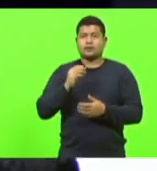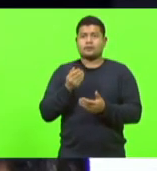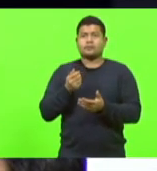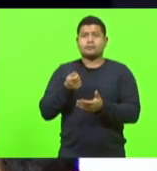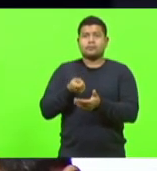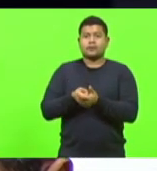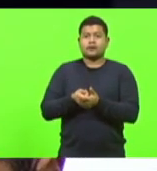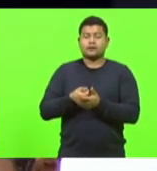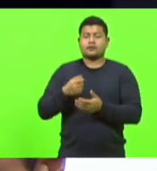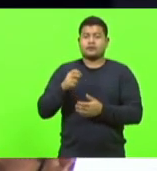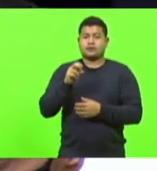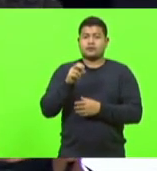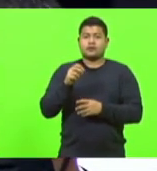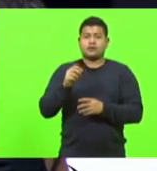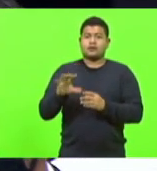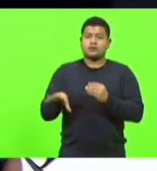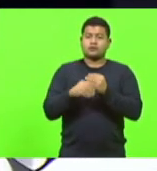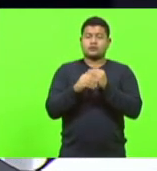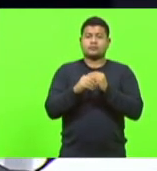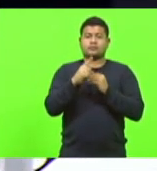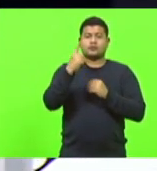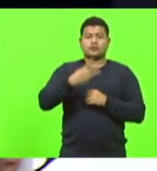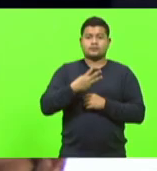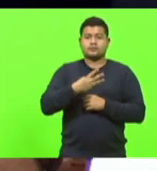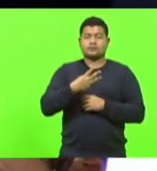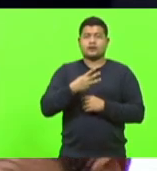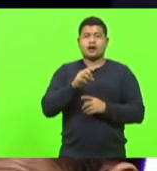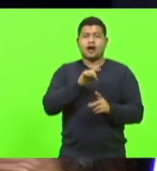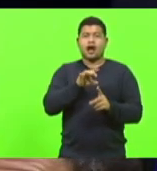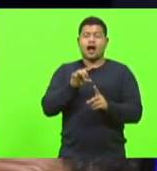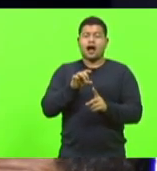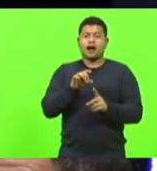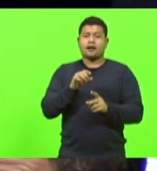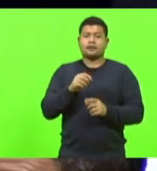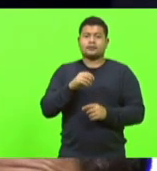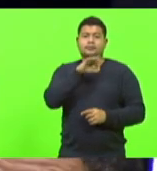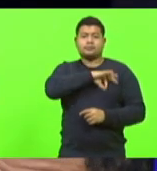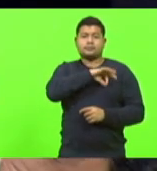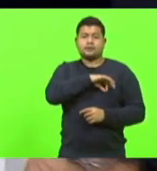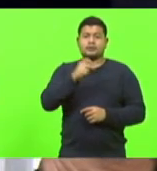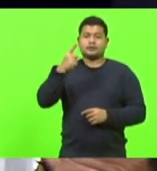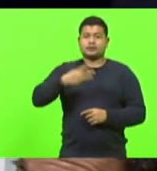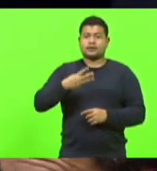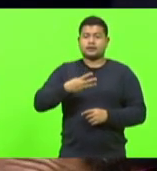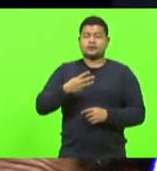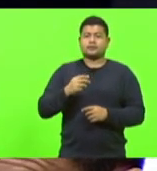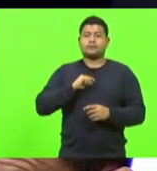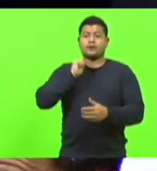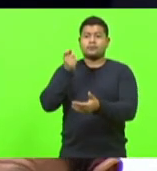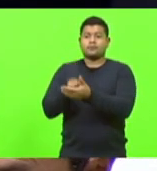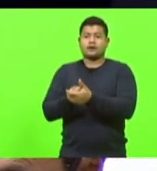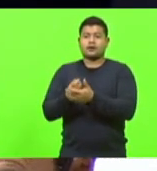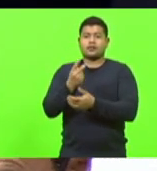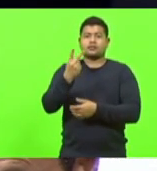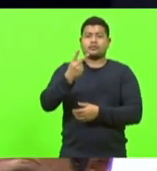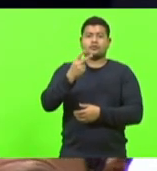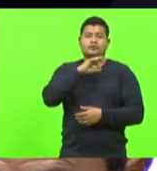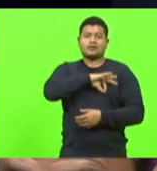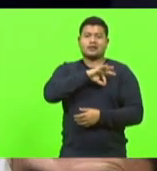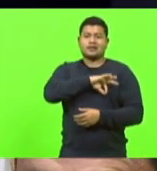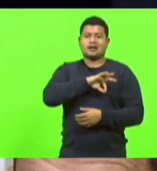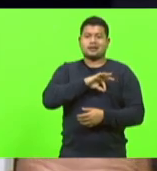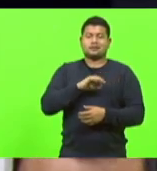tomate também o 13º indicada três e salários dois salários ele vai pagar por ano e contribuição Esse é a